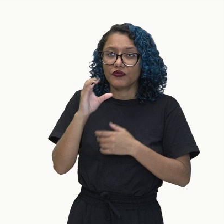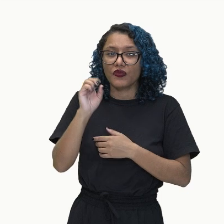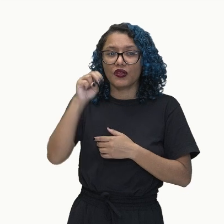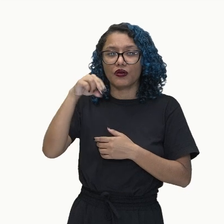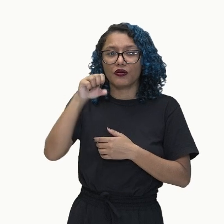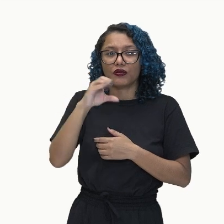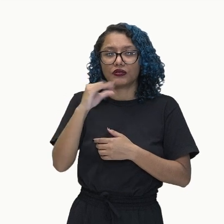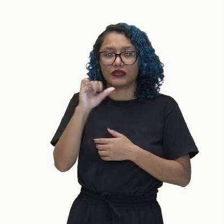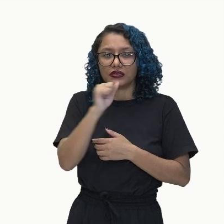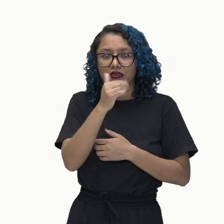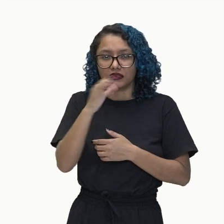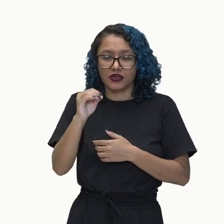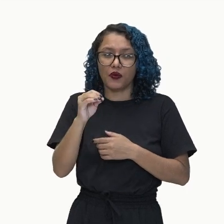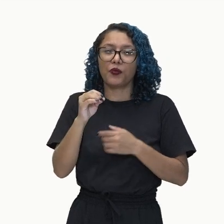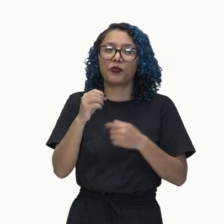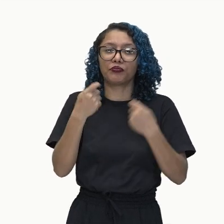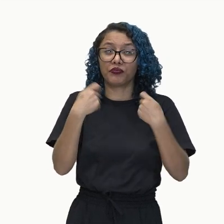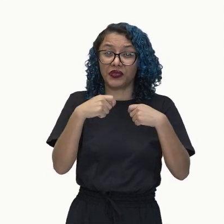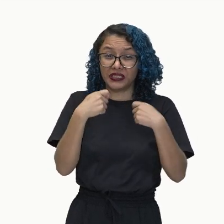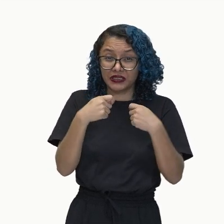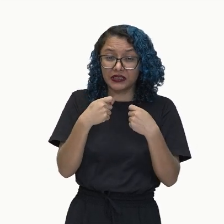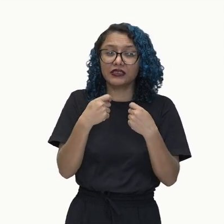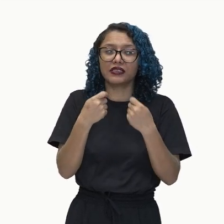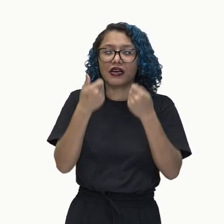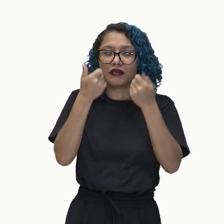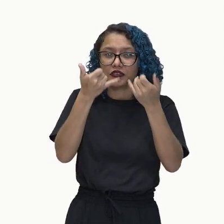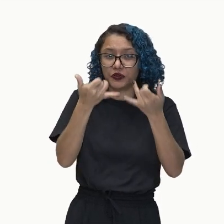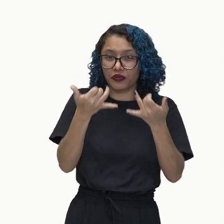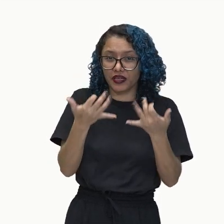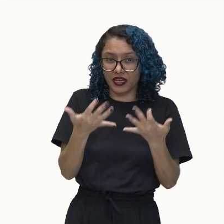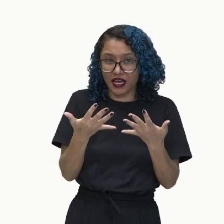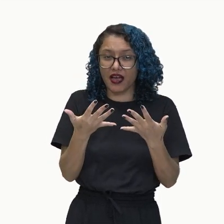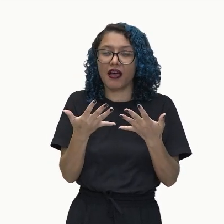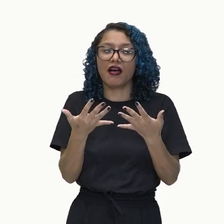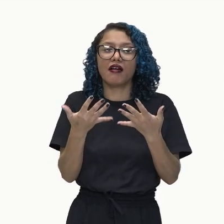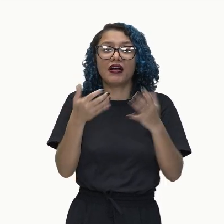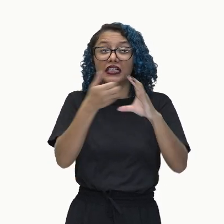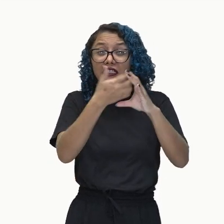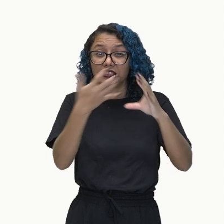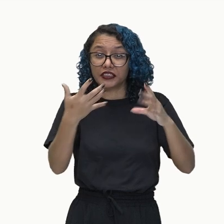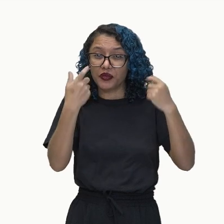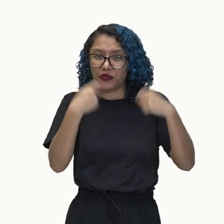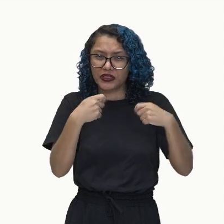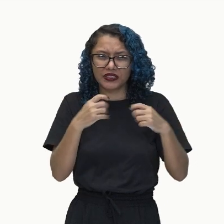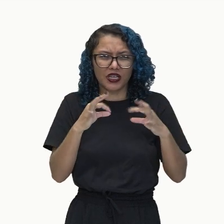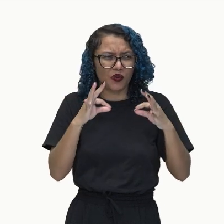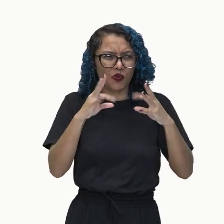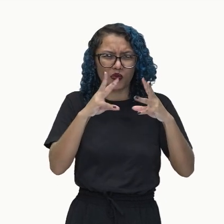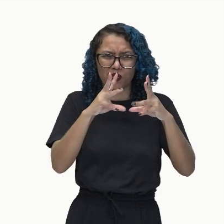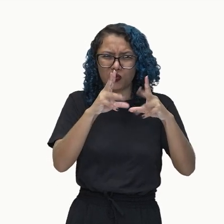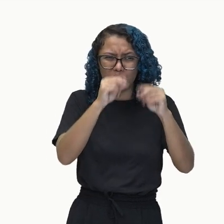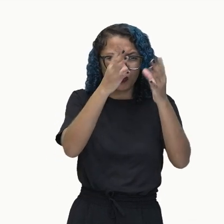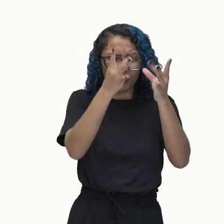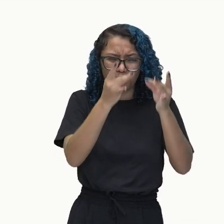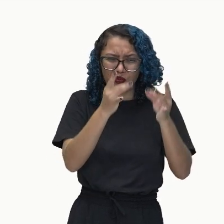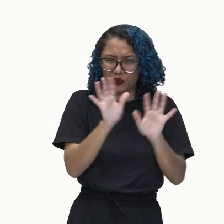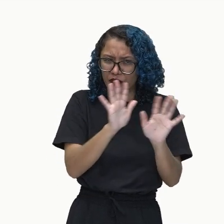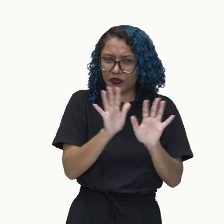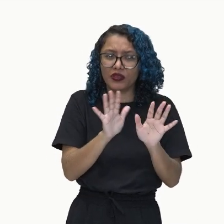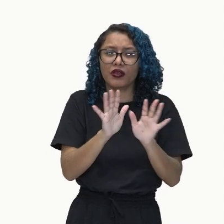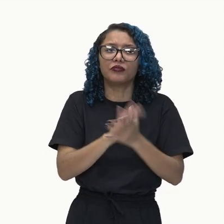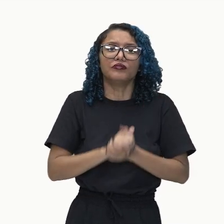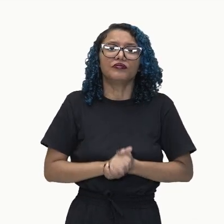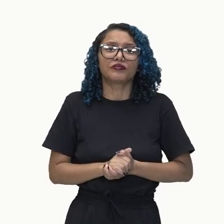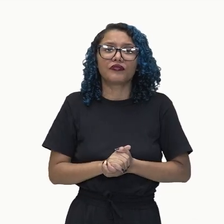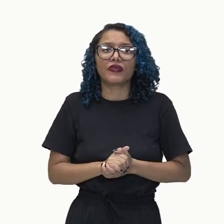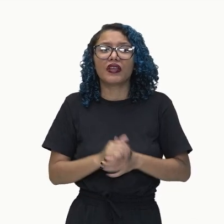o necessário. Eu não vou pecar pelo exagero, né? Senão você perde o foco. Sem muitos